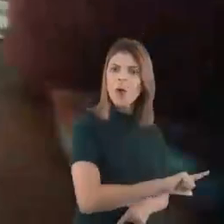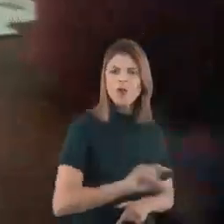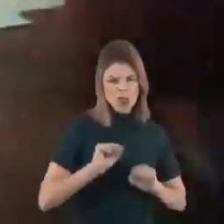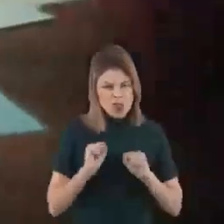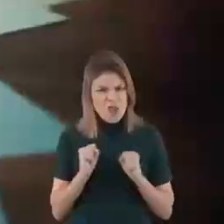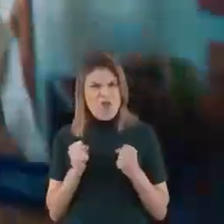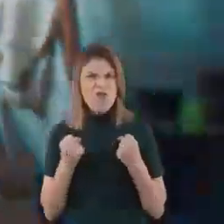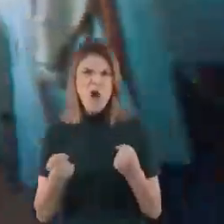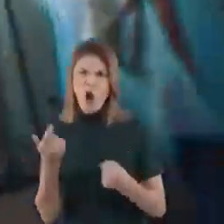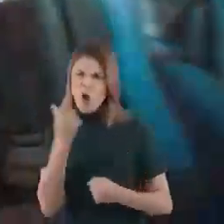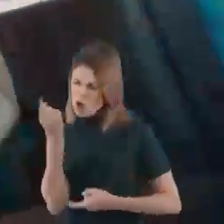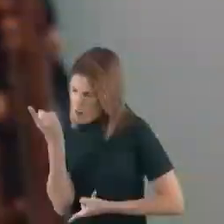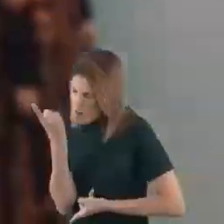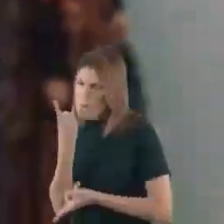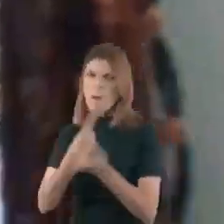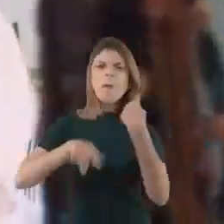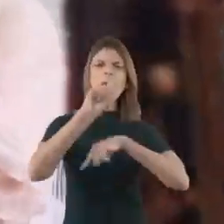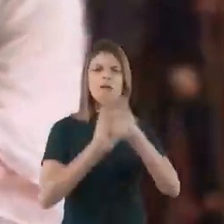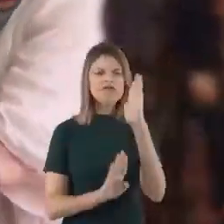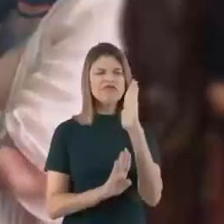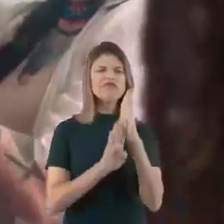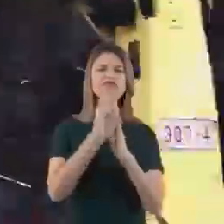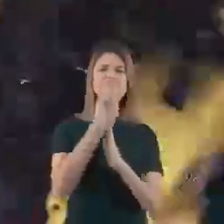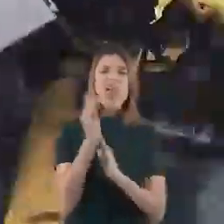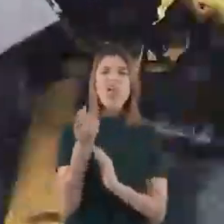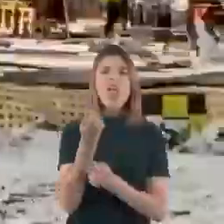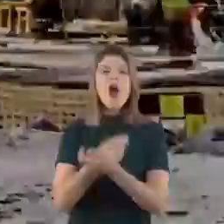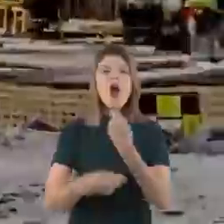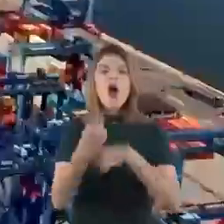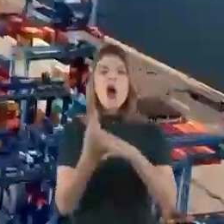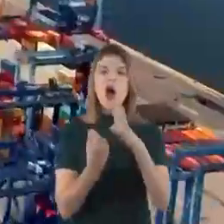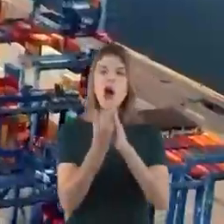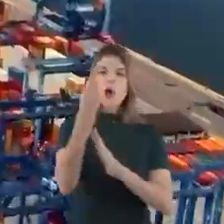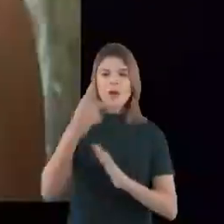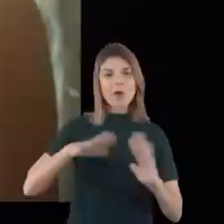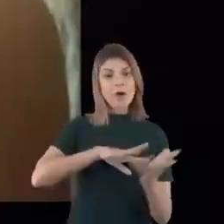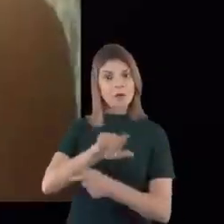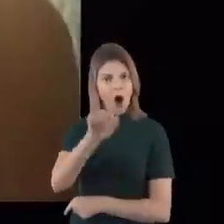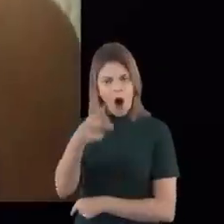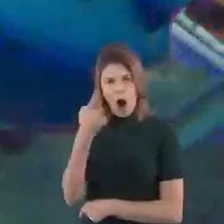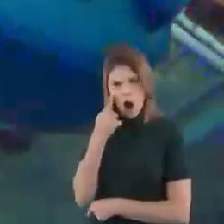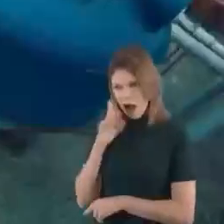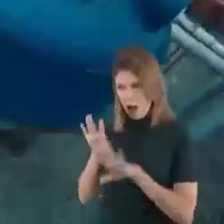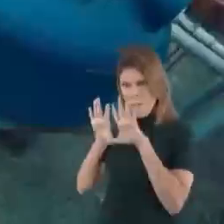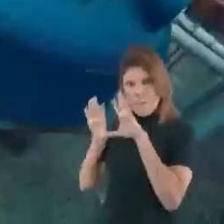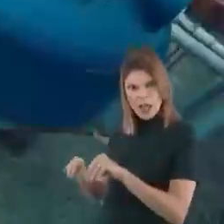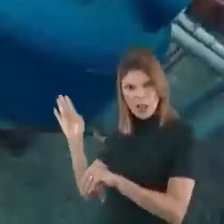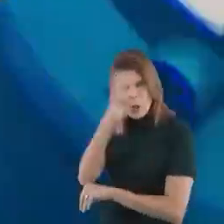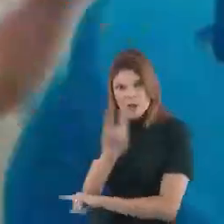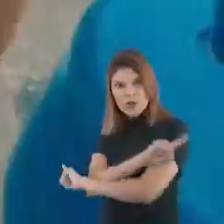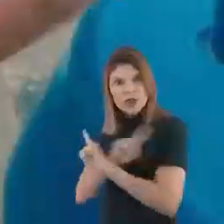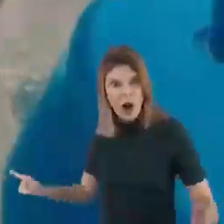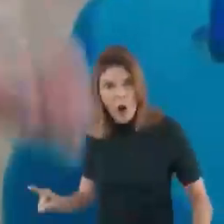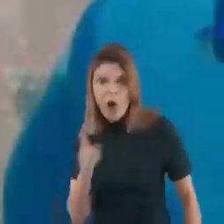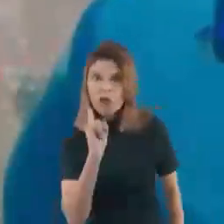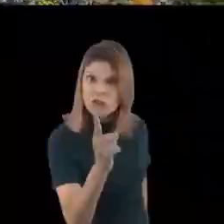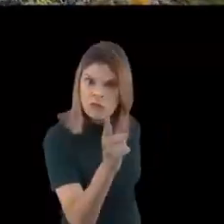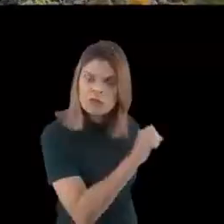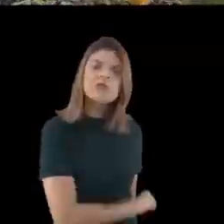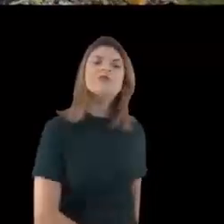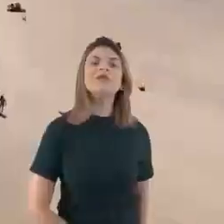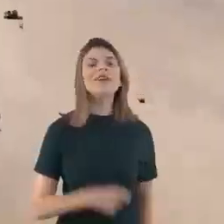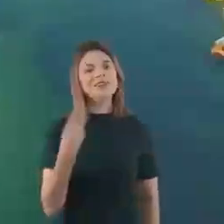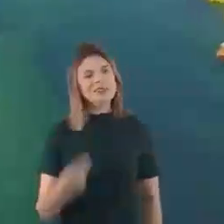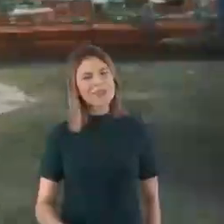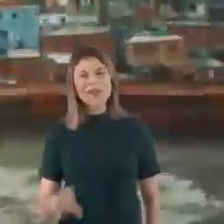Gente que não desiste, com o nosso esforço colocou o Brasil de novo entre as 10 maiores economias do planeta. Não mexe com o meu Brasil, viu?